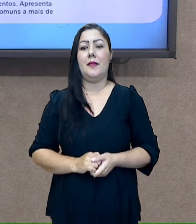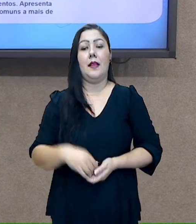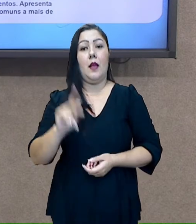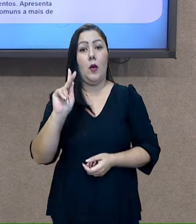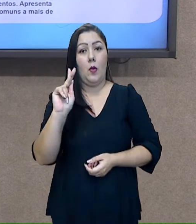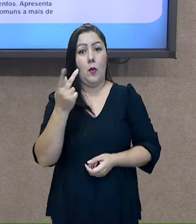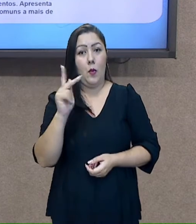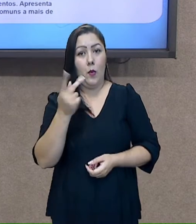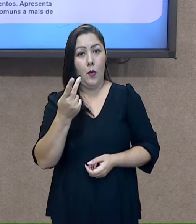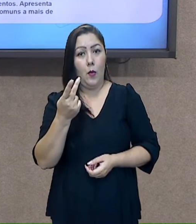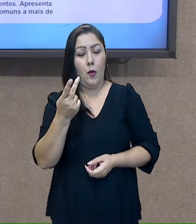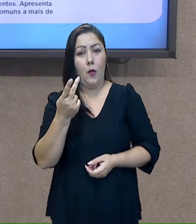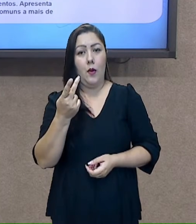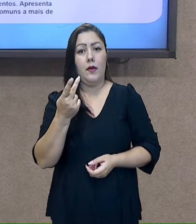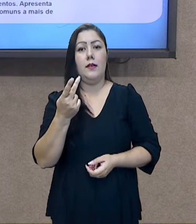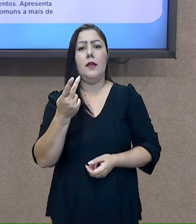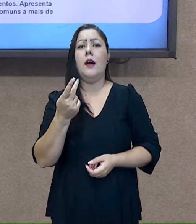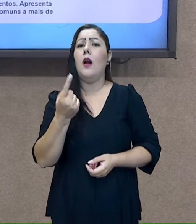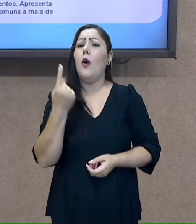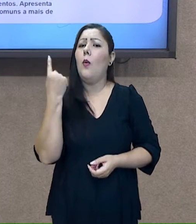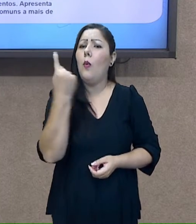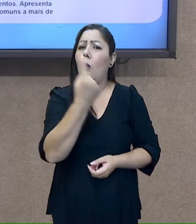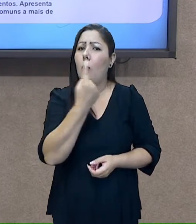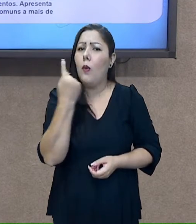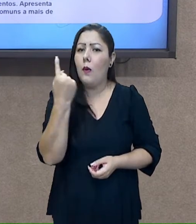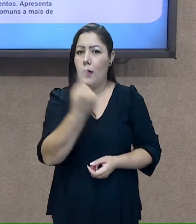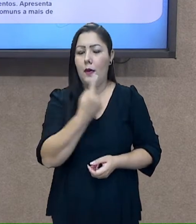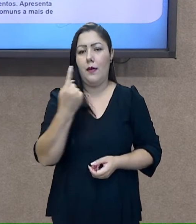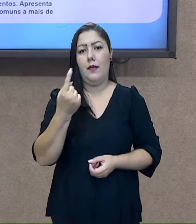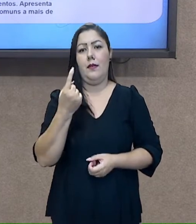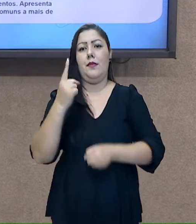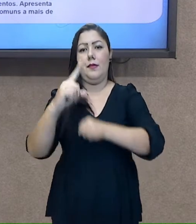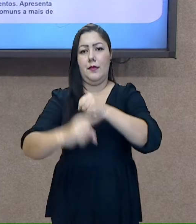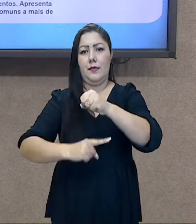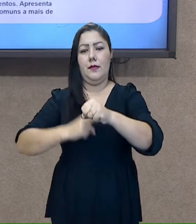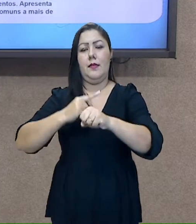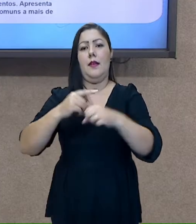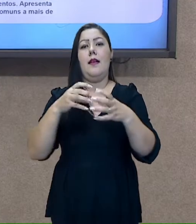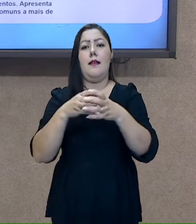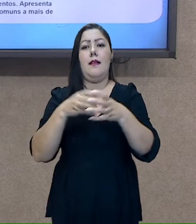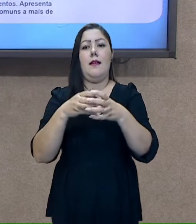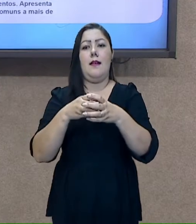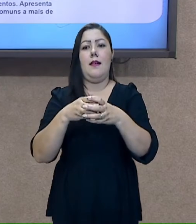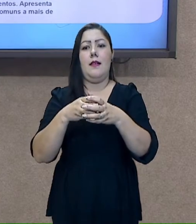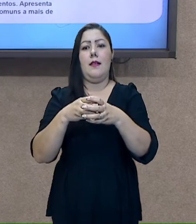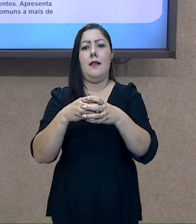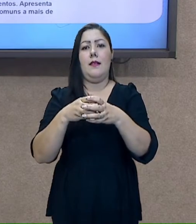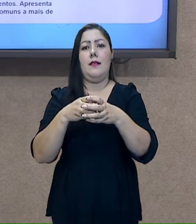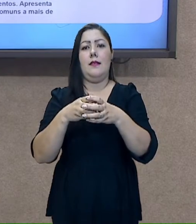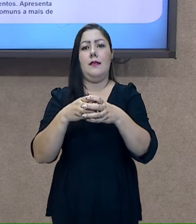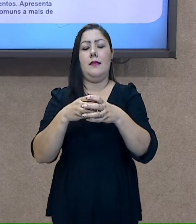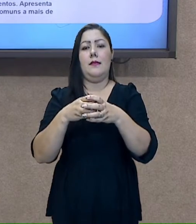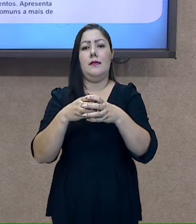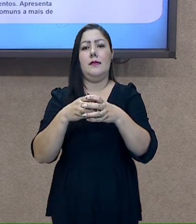hidrogênio é o único elemento químico que não